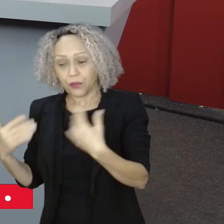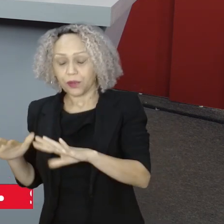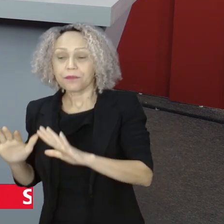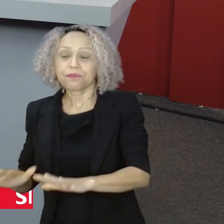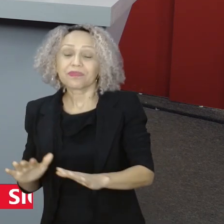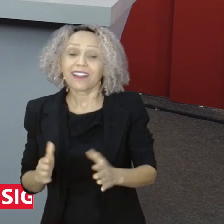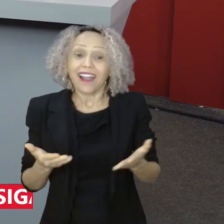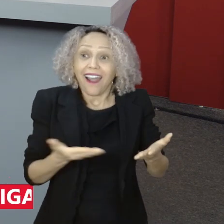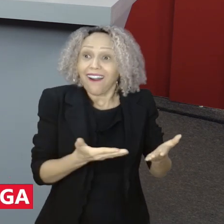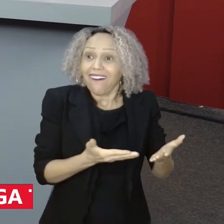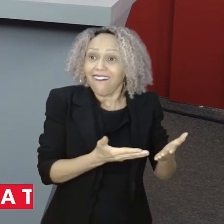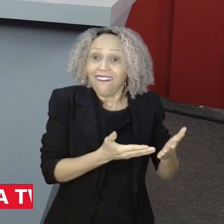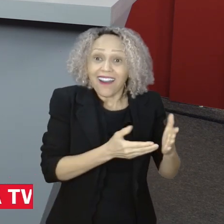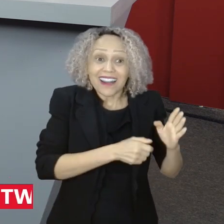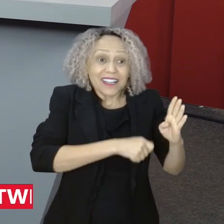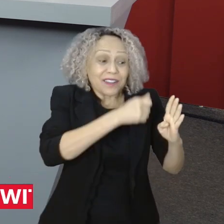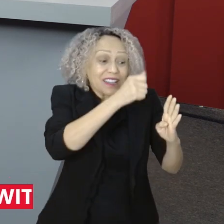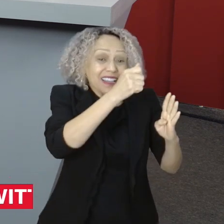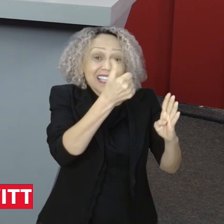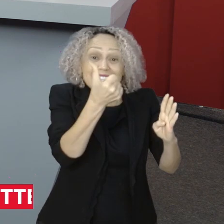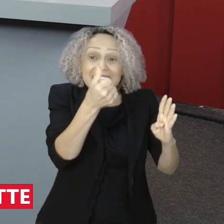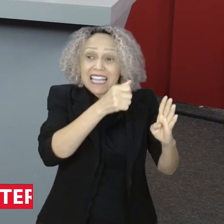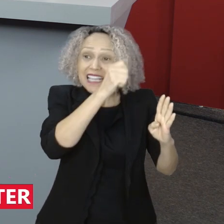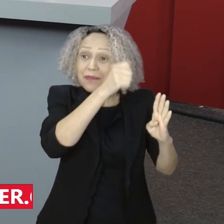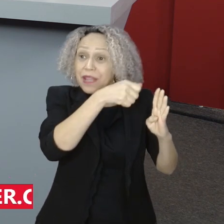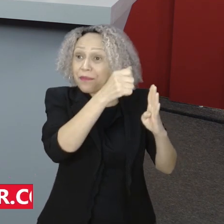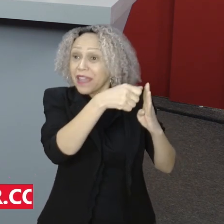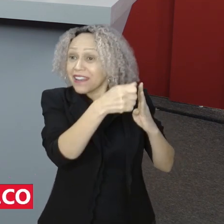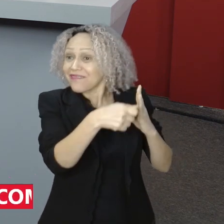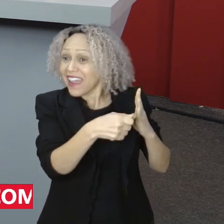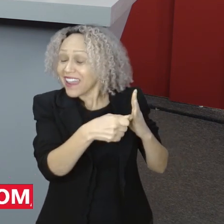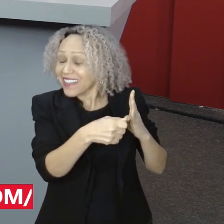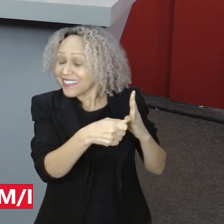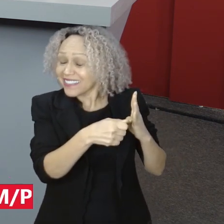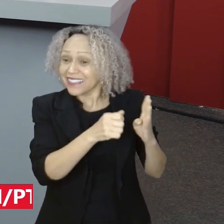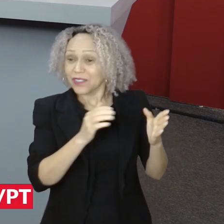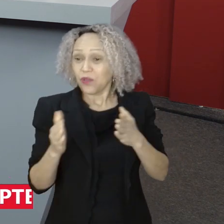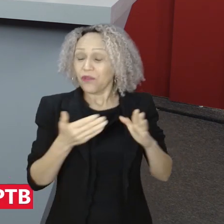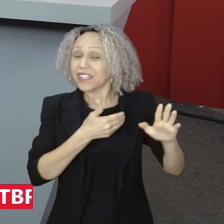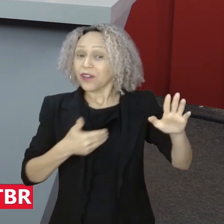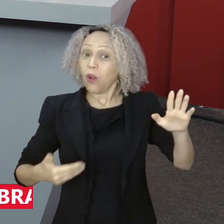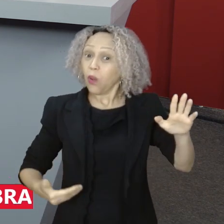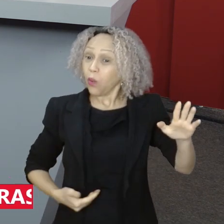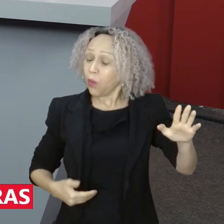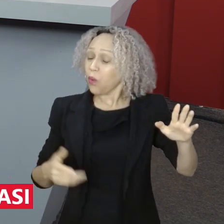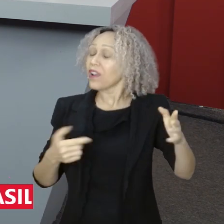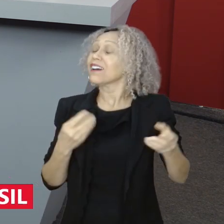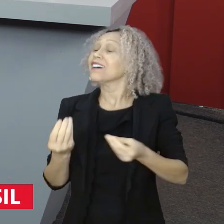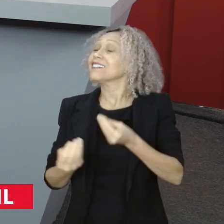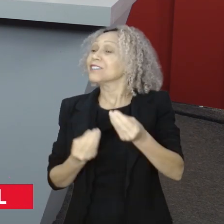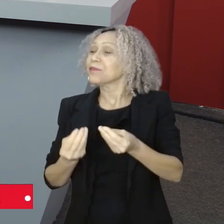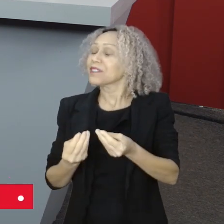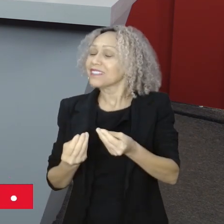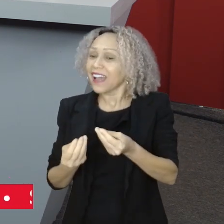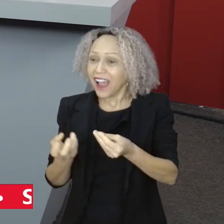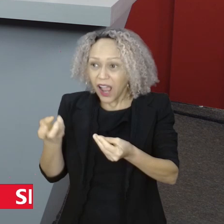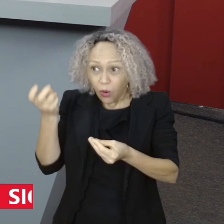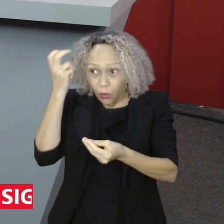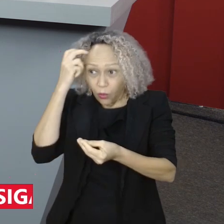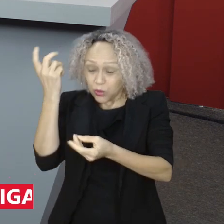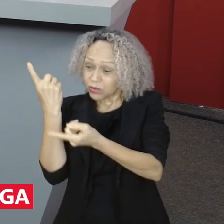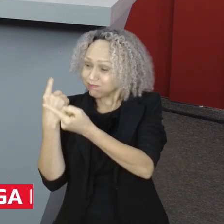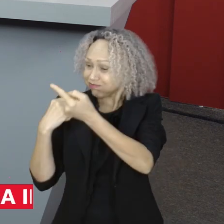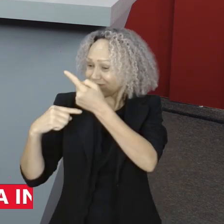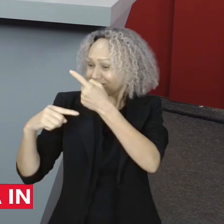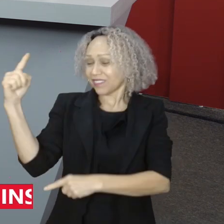gente destaca a recriação do Ministério da Cultura. Eu gostaria que você comentasse o significado para o setor cultural ter um